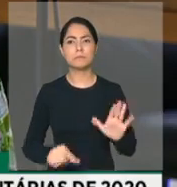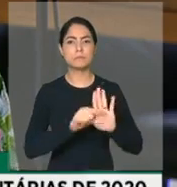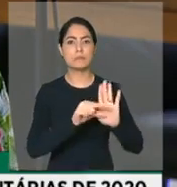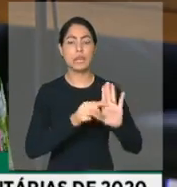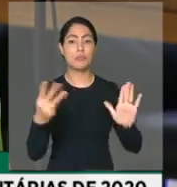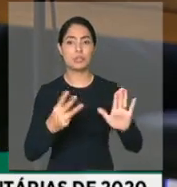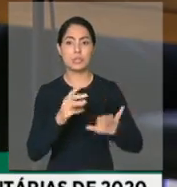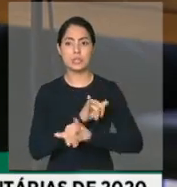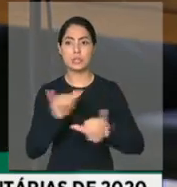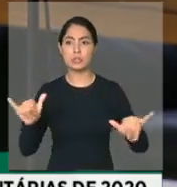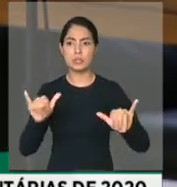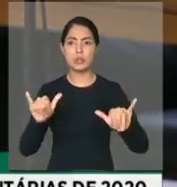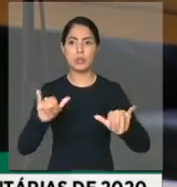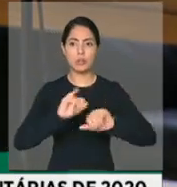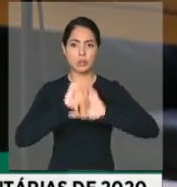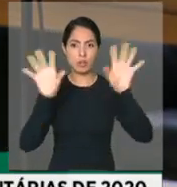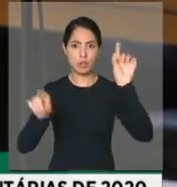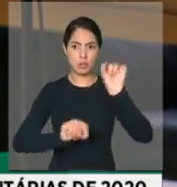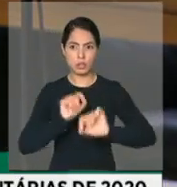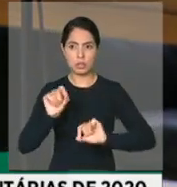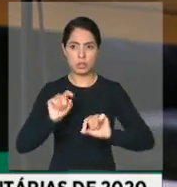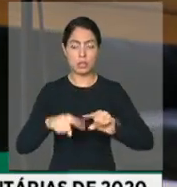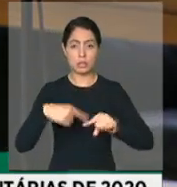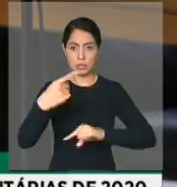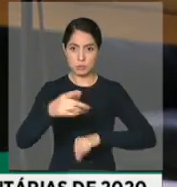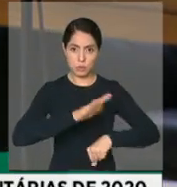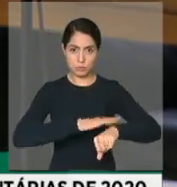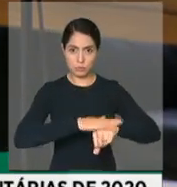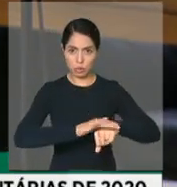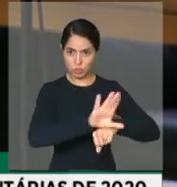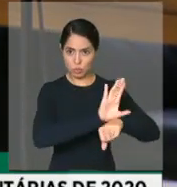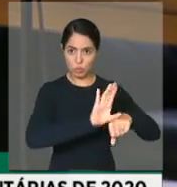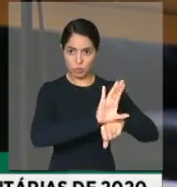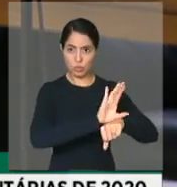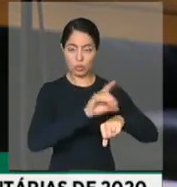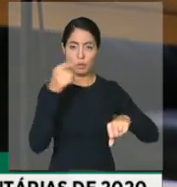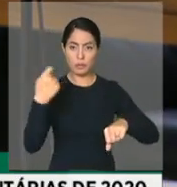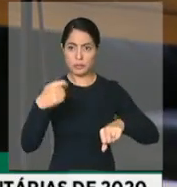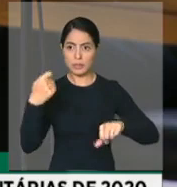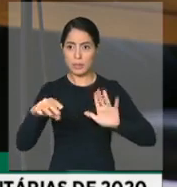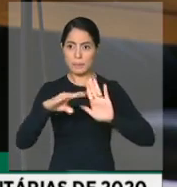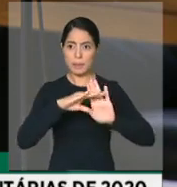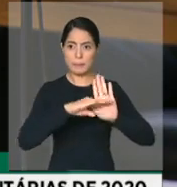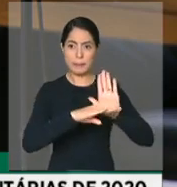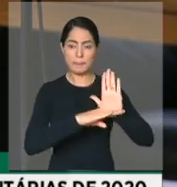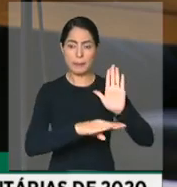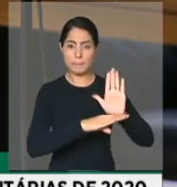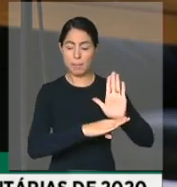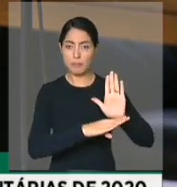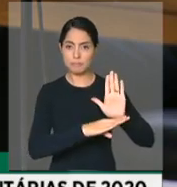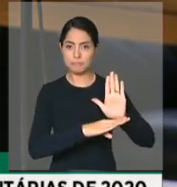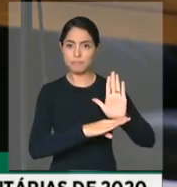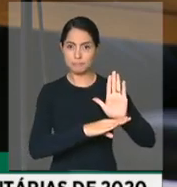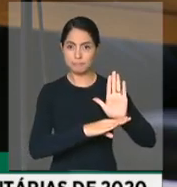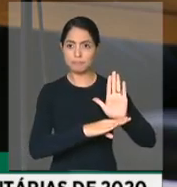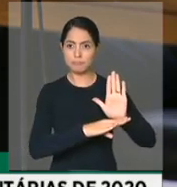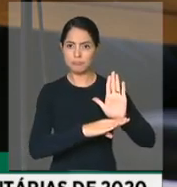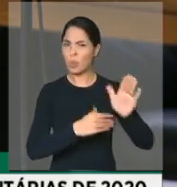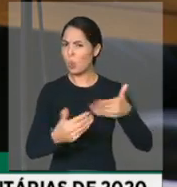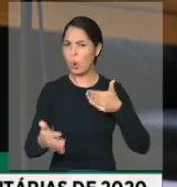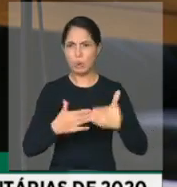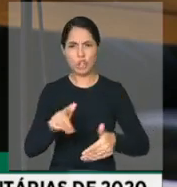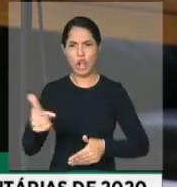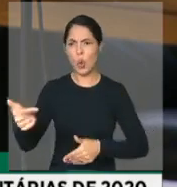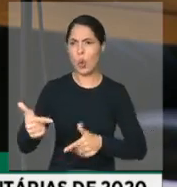muito claro. Após o esgotamento do prazo constitucional, fica sobrestada a pauta das sessões conjuntas do Congresso Nacional, para qualquer